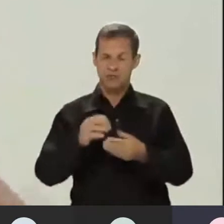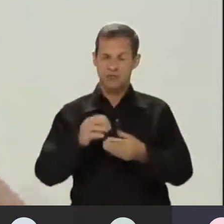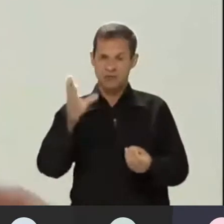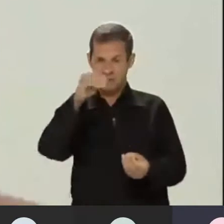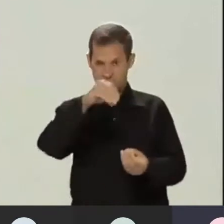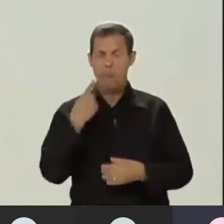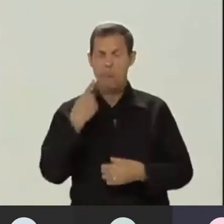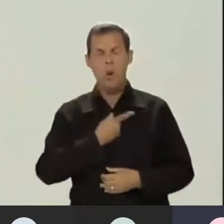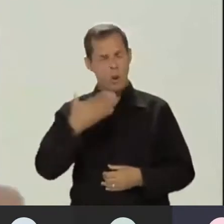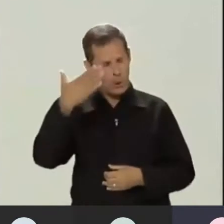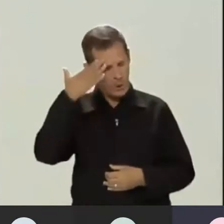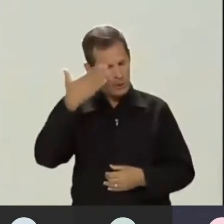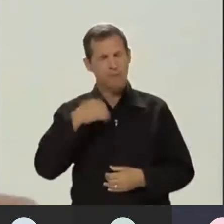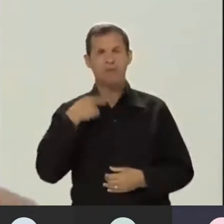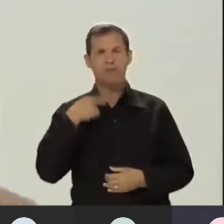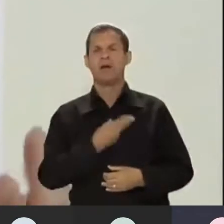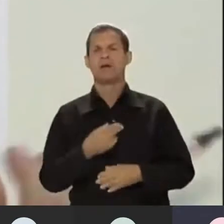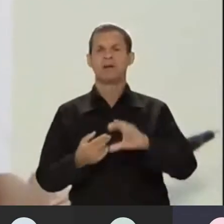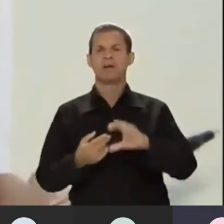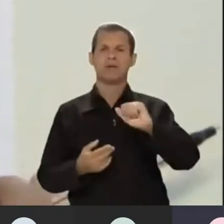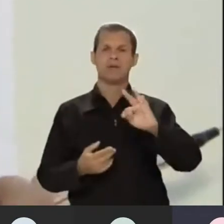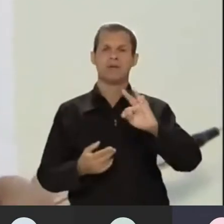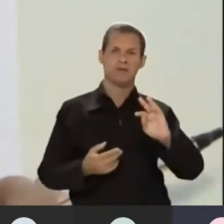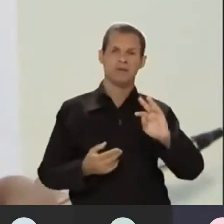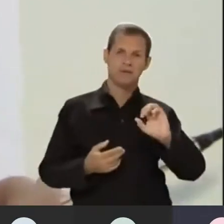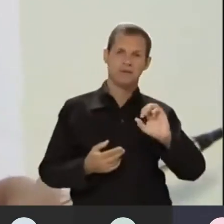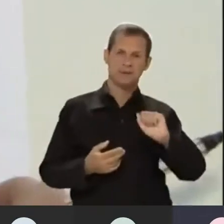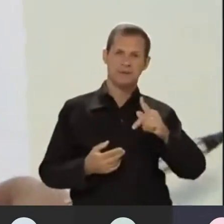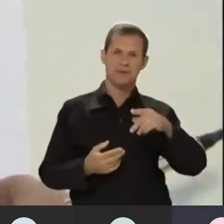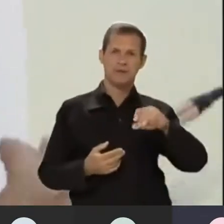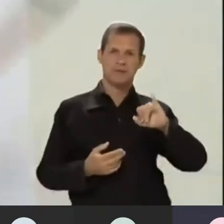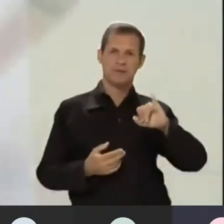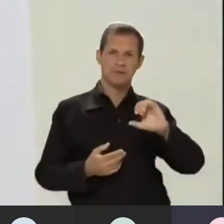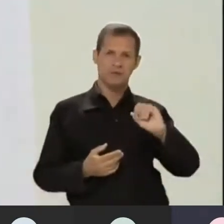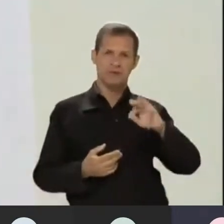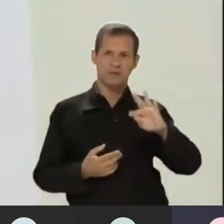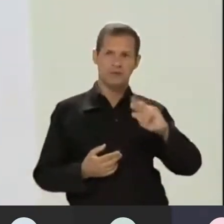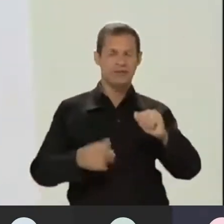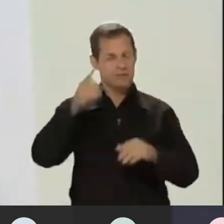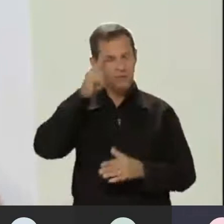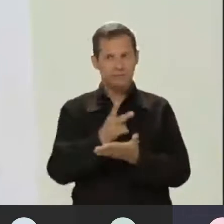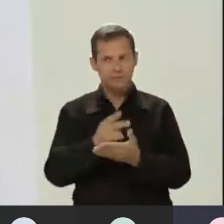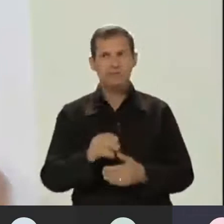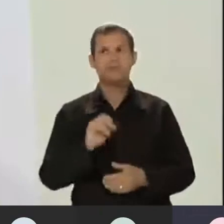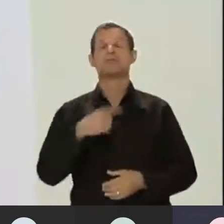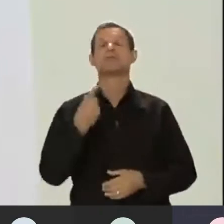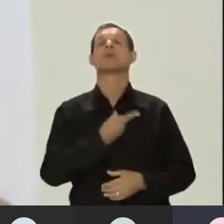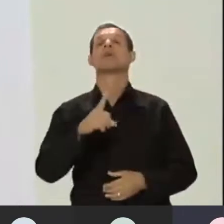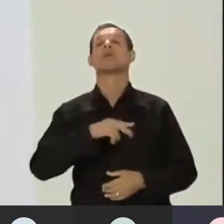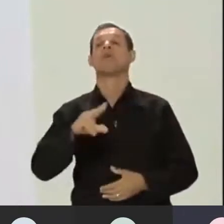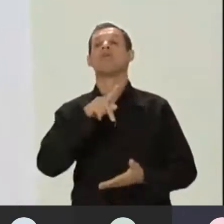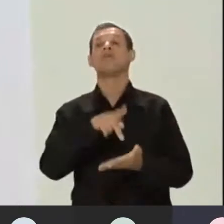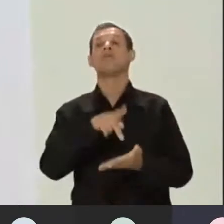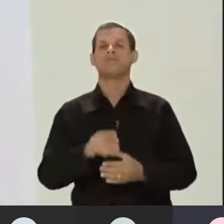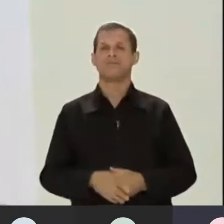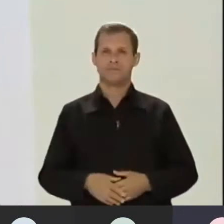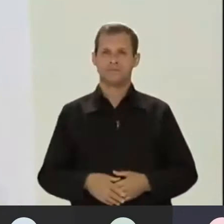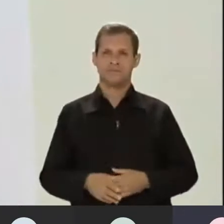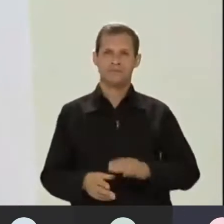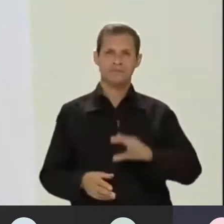Então, vou fazer um resumo aqui para a gente entender a nossa carta psicrométrica, tá? Então, para obter... O que a gente utiliza, na verdade,